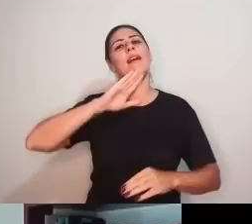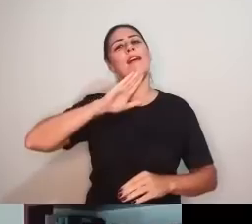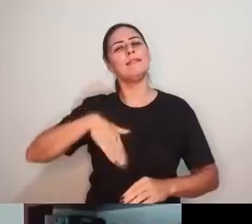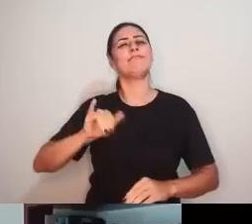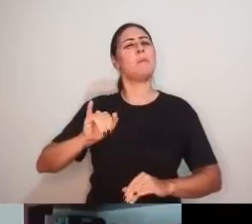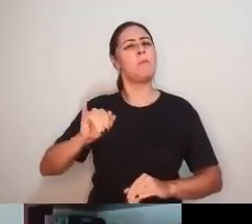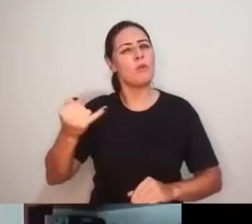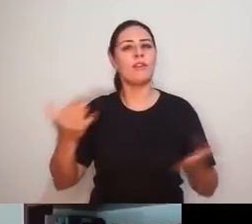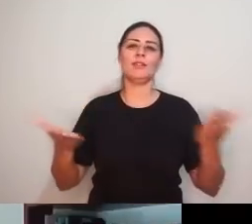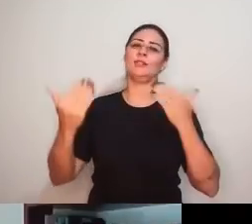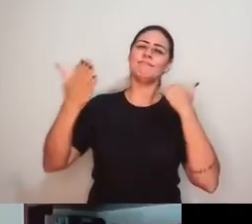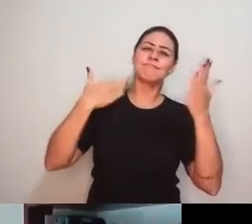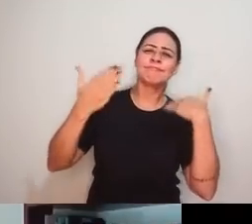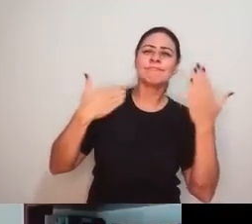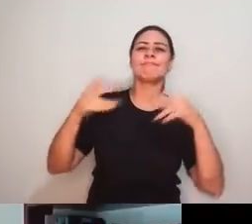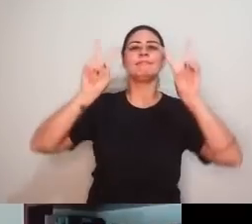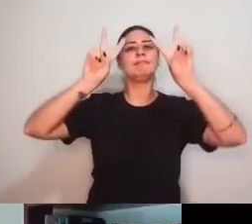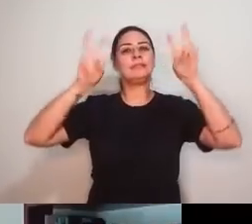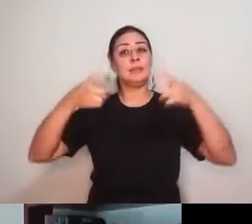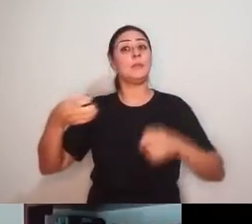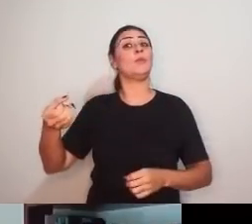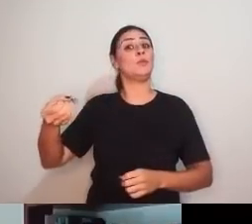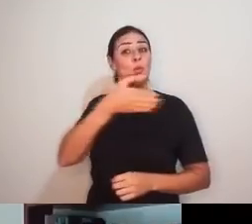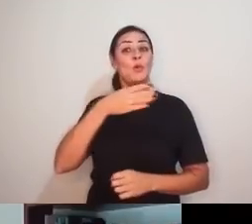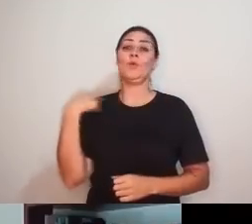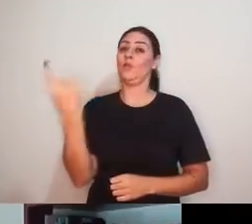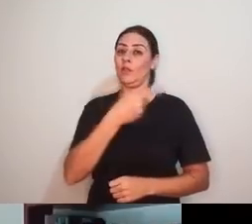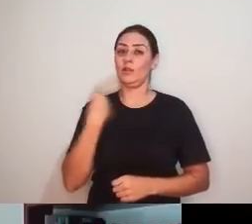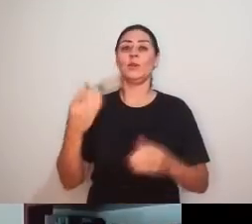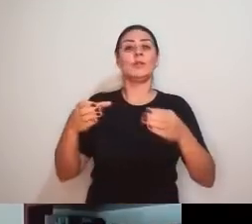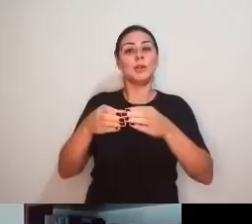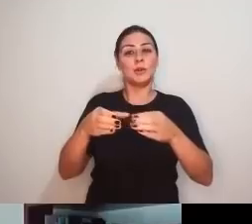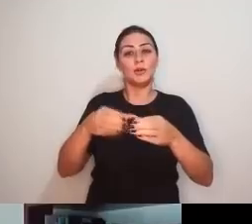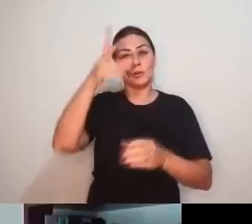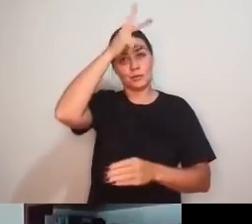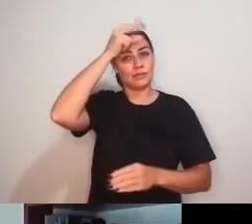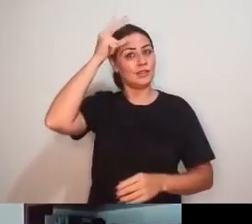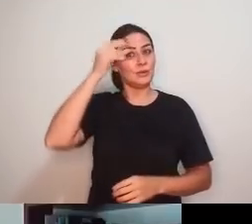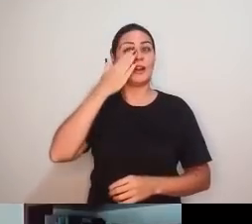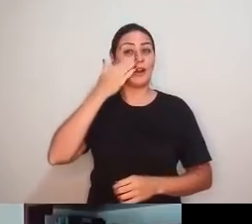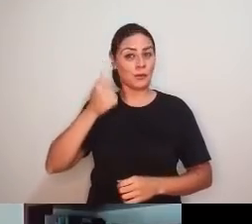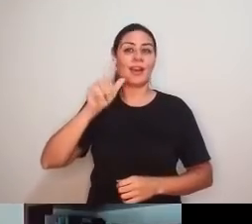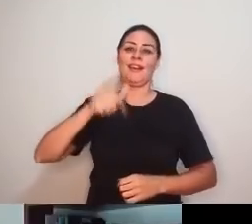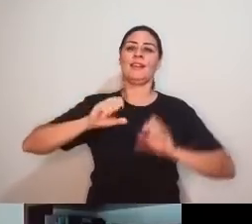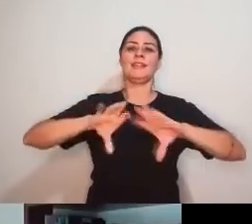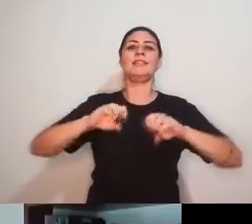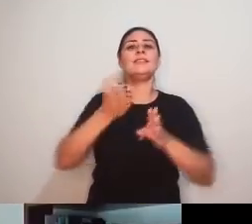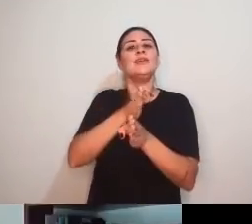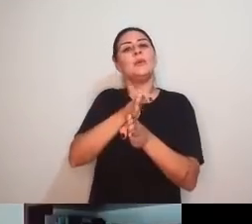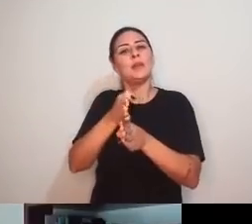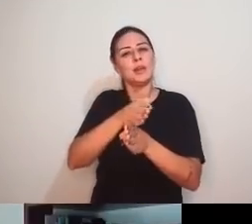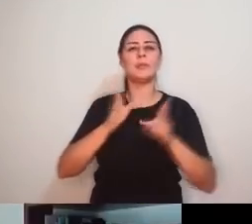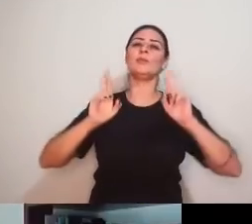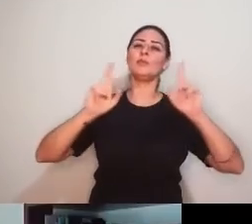tarde muito produtiva. Vamos debater um tema bastante novo para a gente, né, para a nossa rede, que é o ensino híbrido. Espero